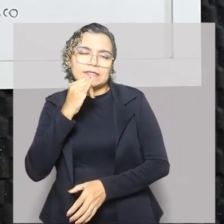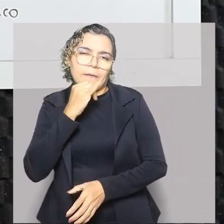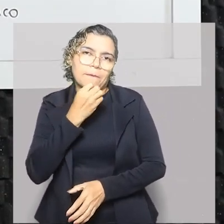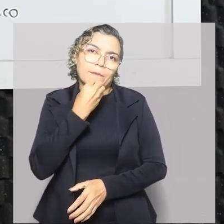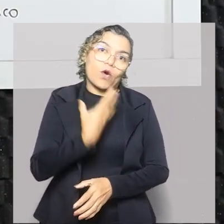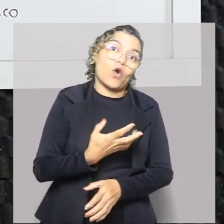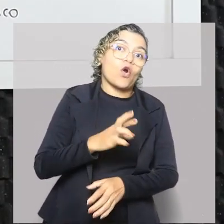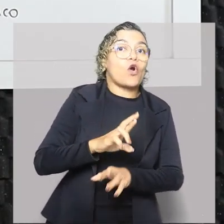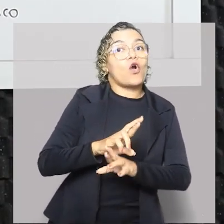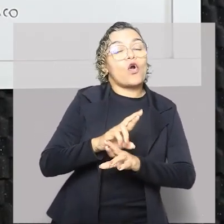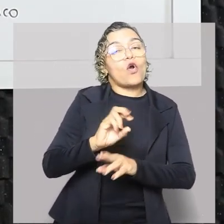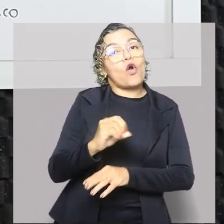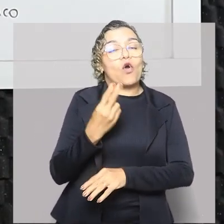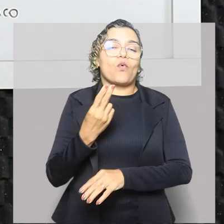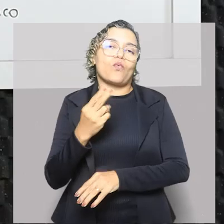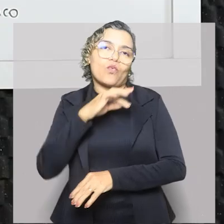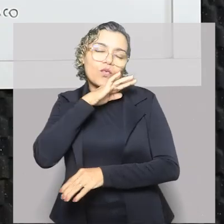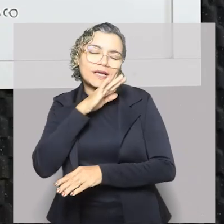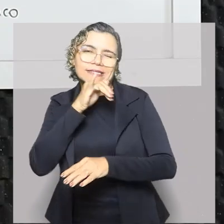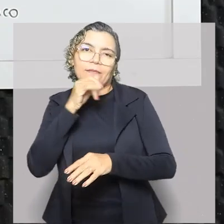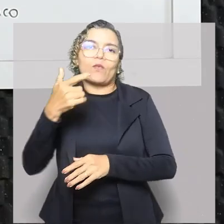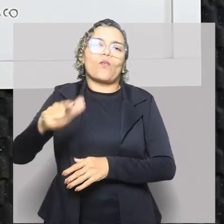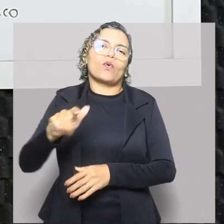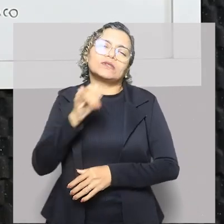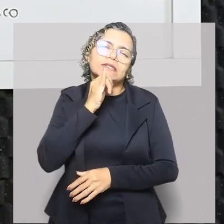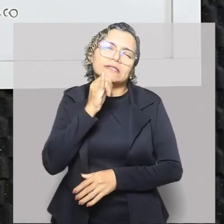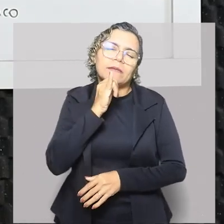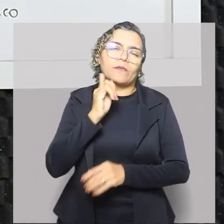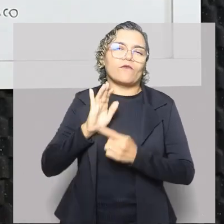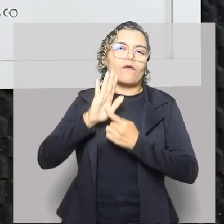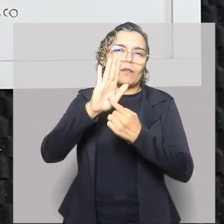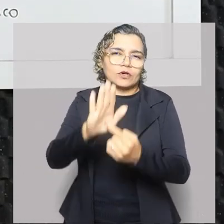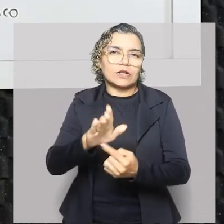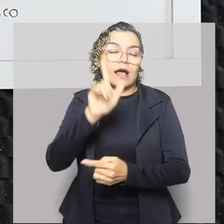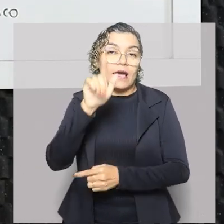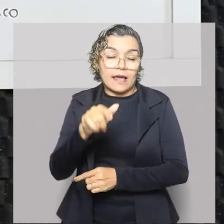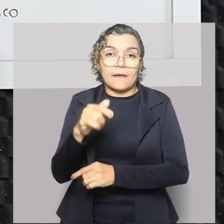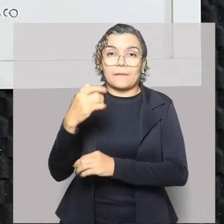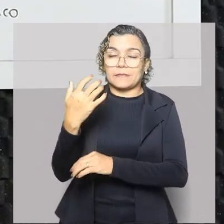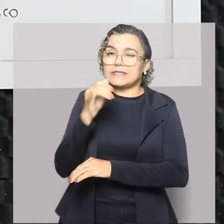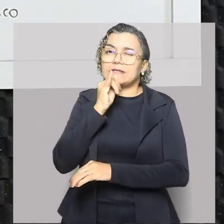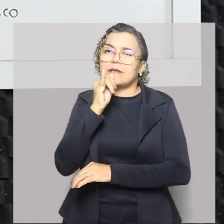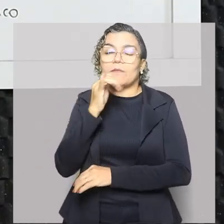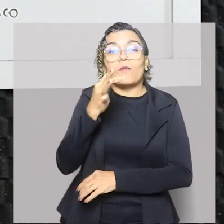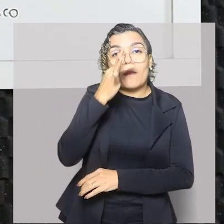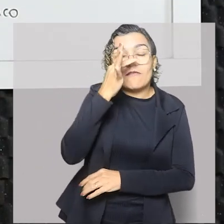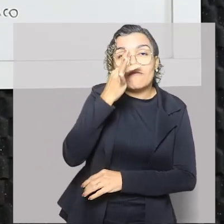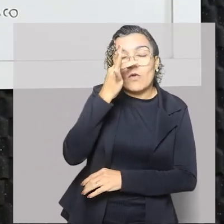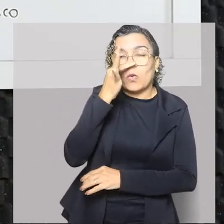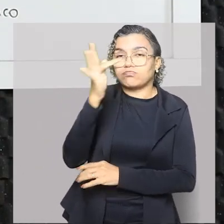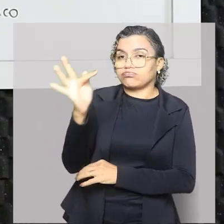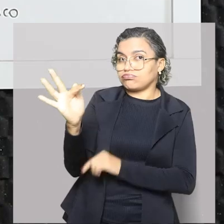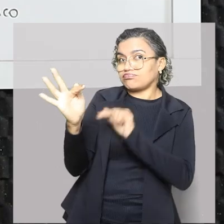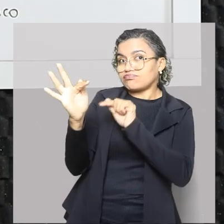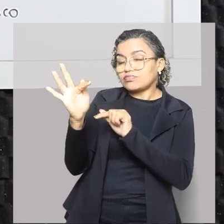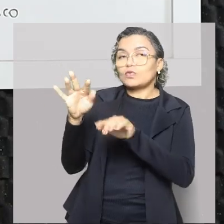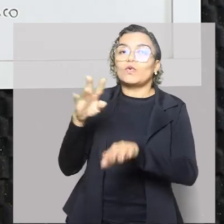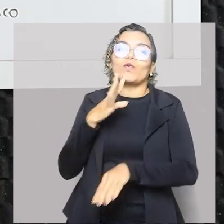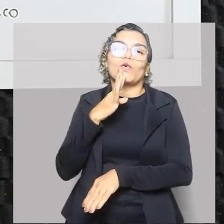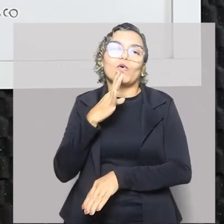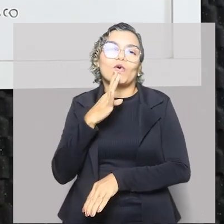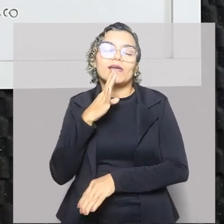bons ou estímulos ruins. Um outro exemplo que eu vou trazer para você é uma planta, né, uma flor ali muito comum, que a gente conhece